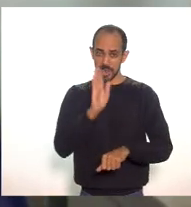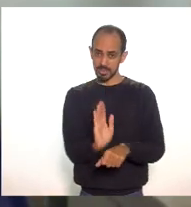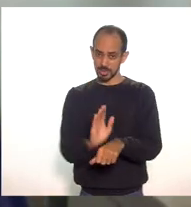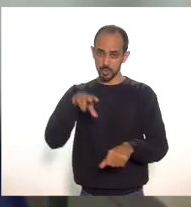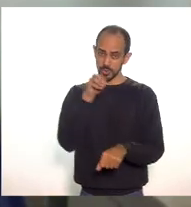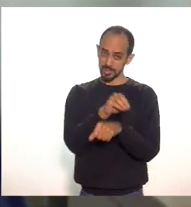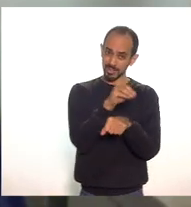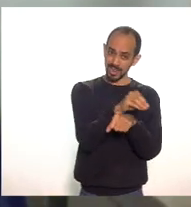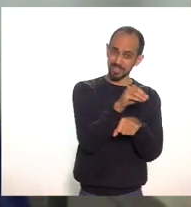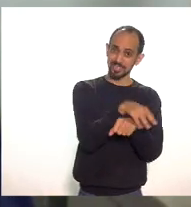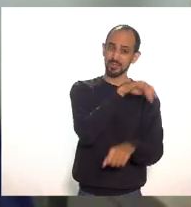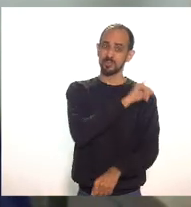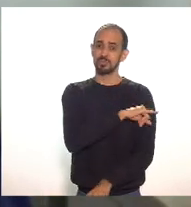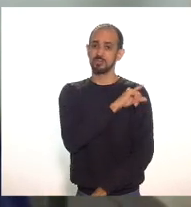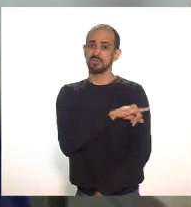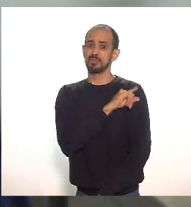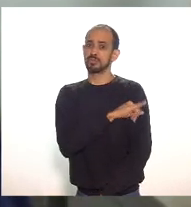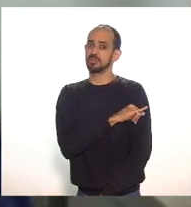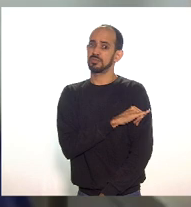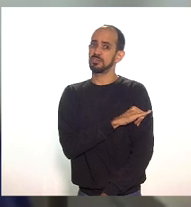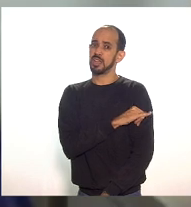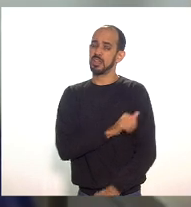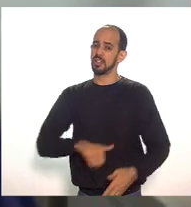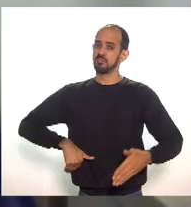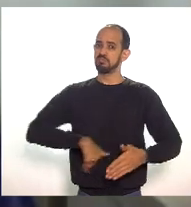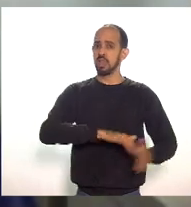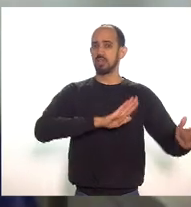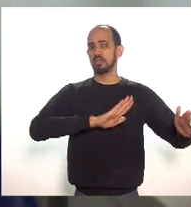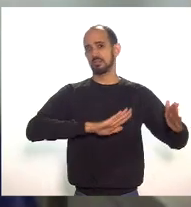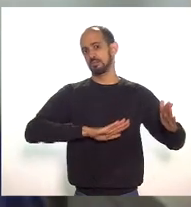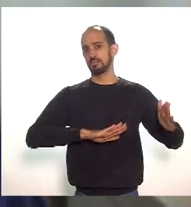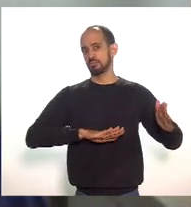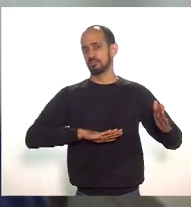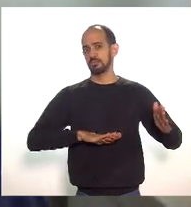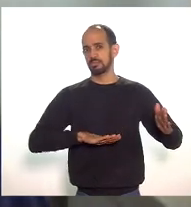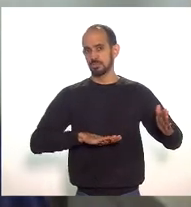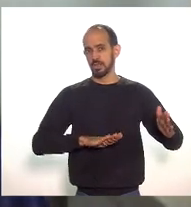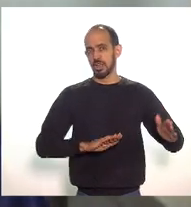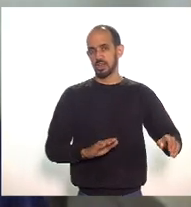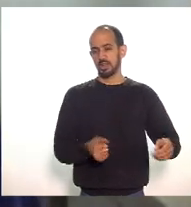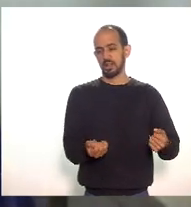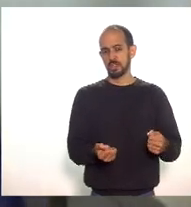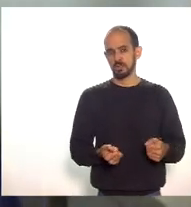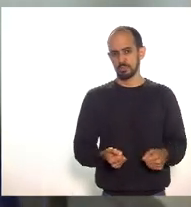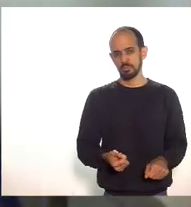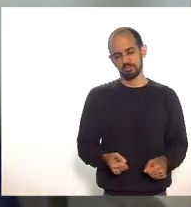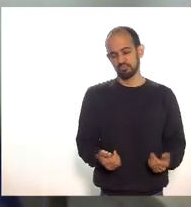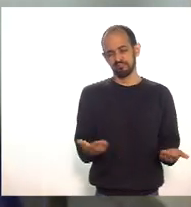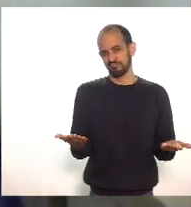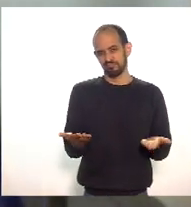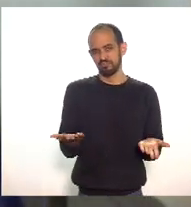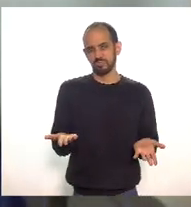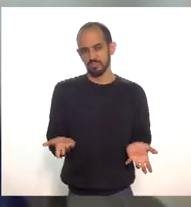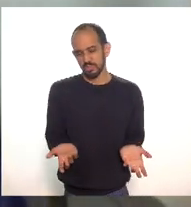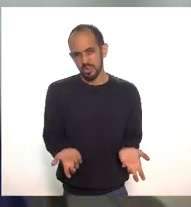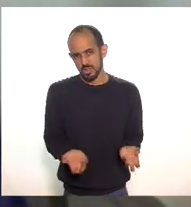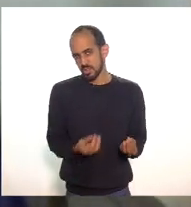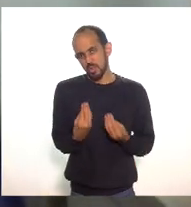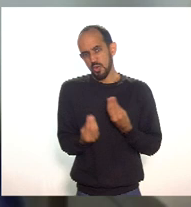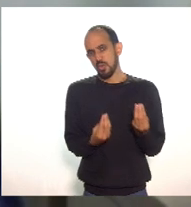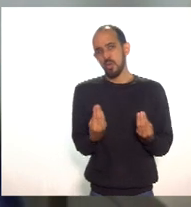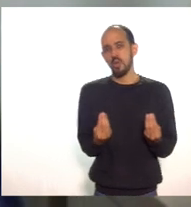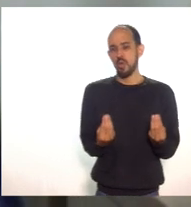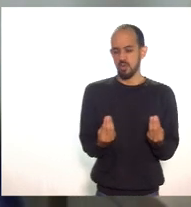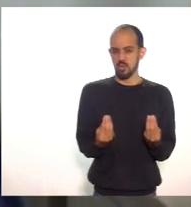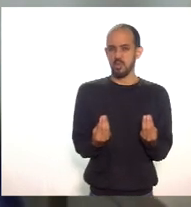Estado do Rio de Janeiro aponta até a pontapé Como